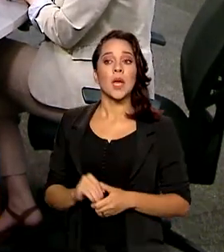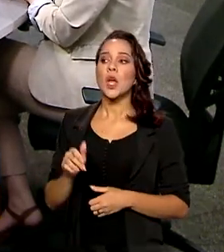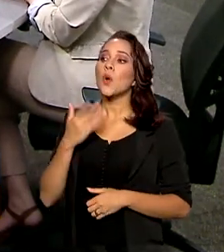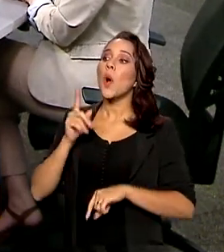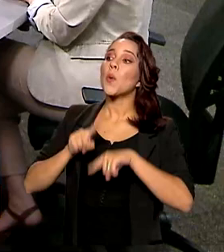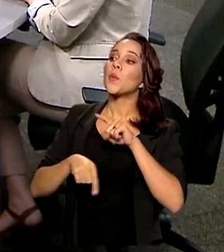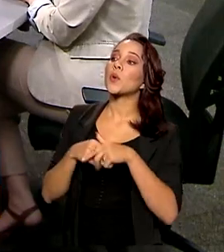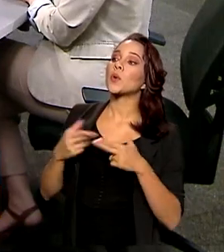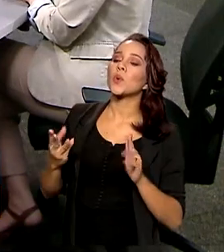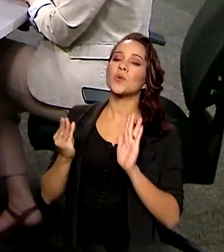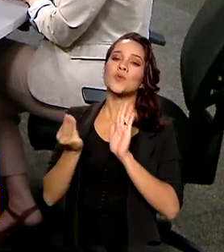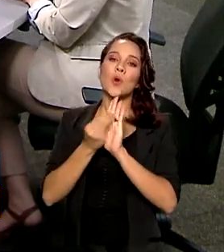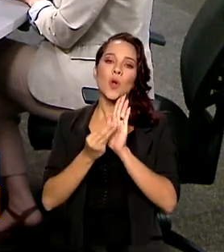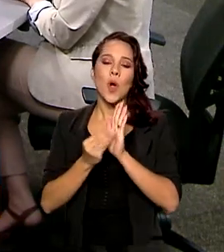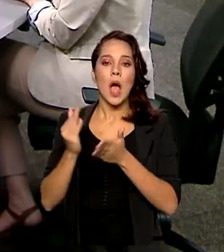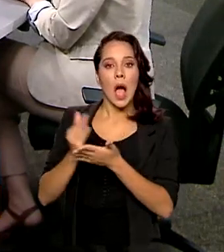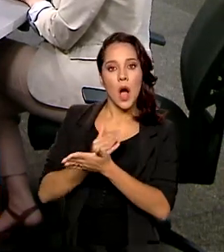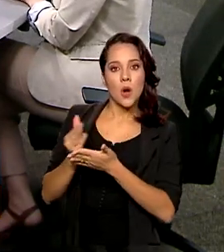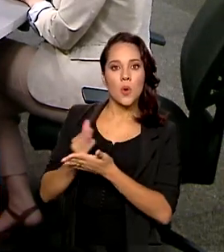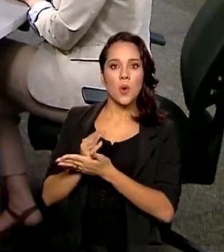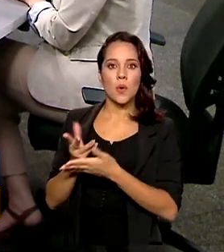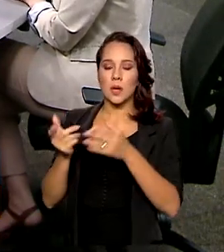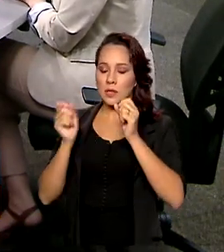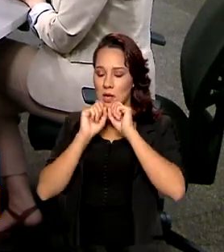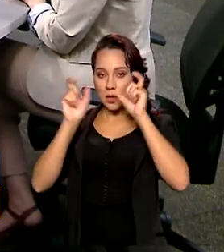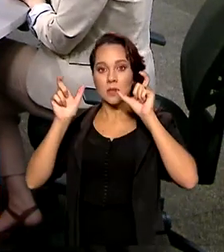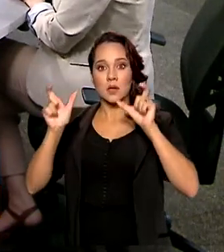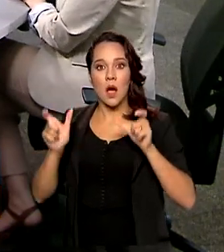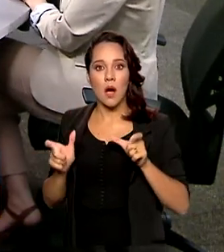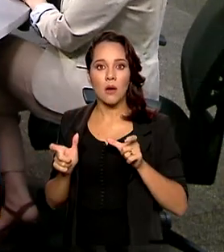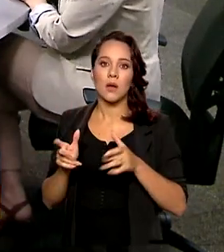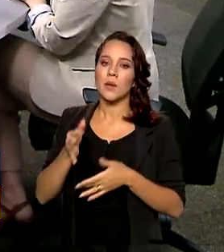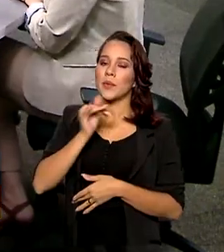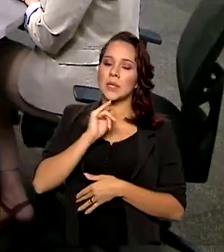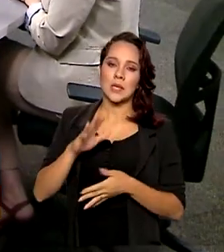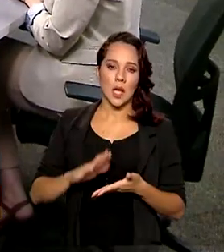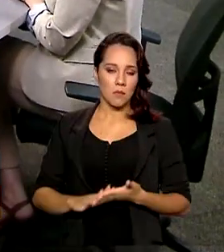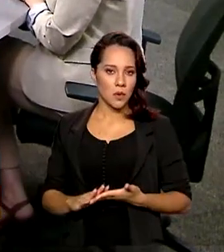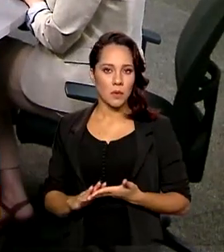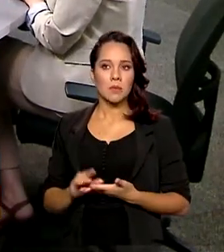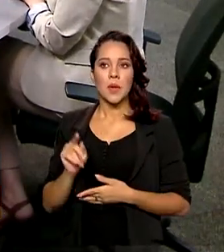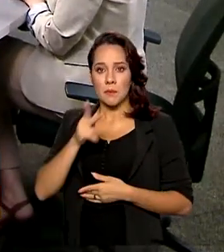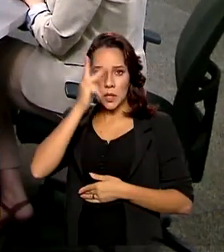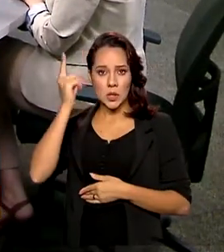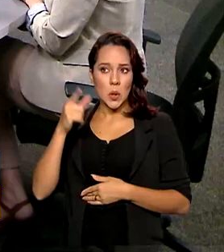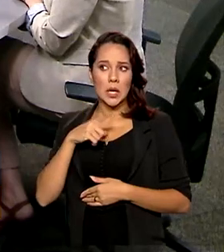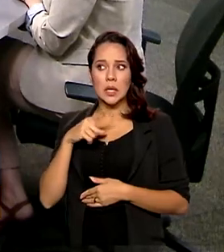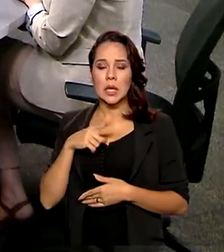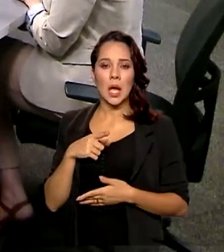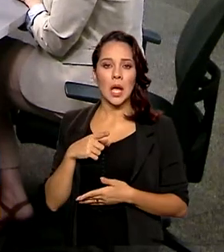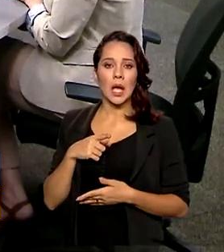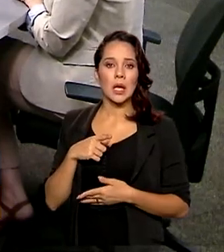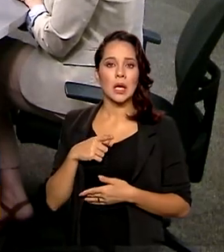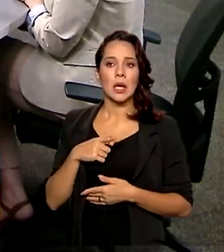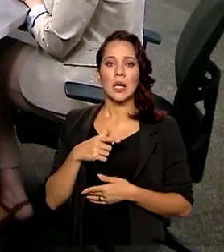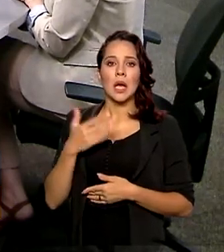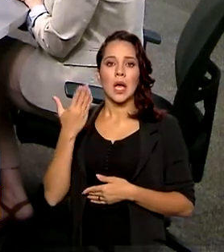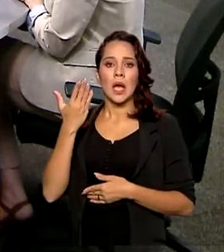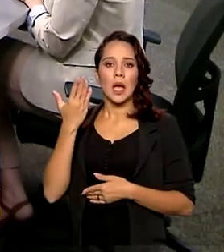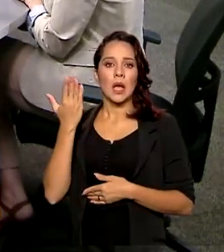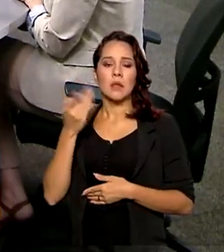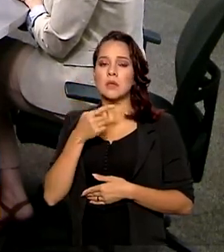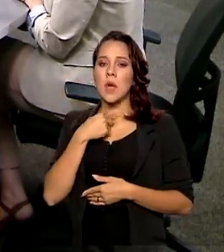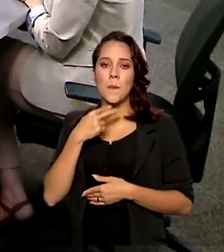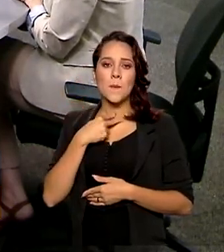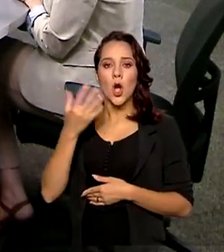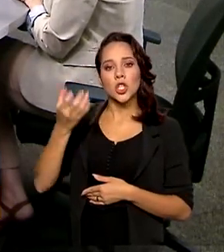são os produtos, botou algumas advertências ali, né? Para, por exemplo, quem tem intolerância à lactose, quem